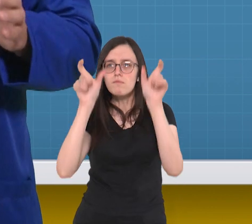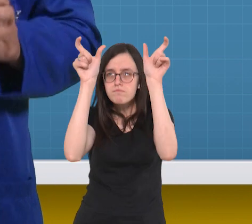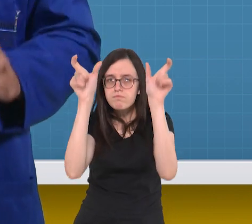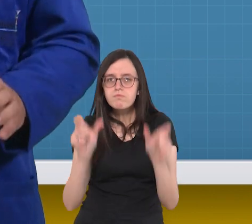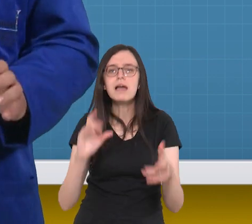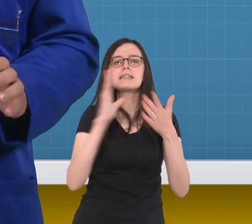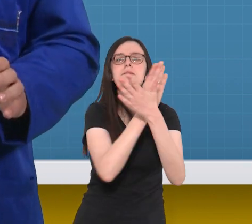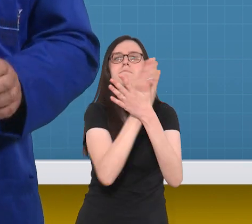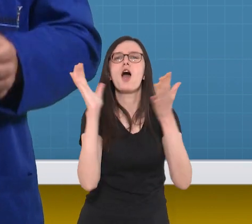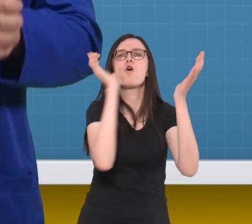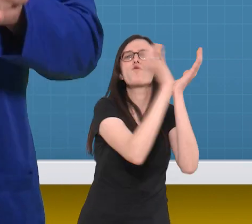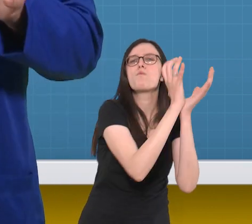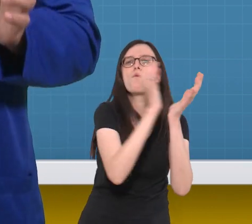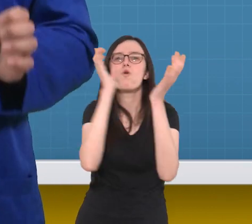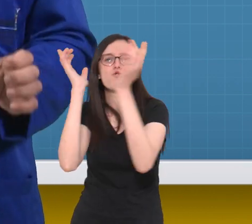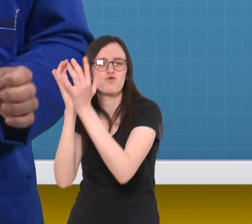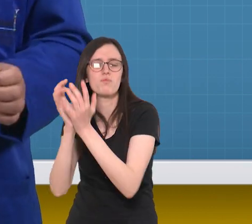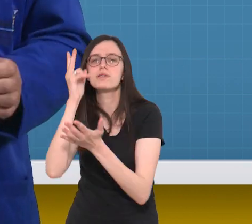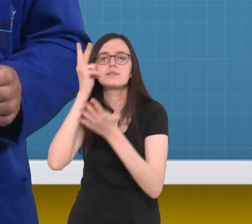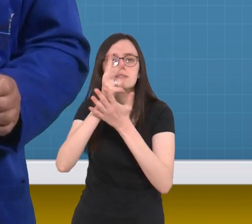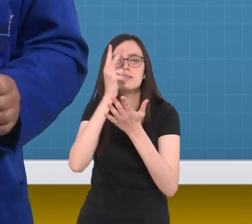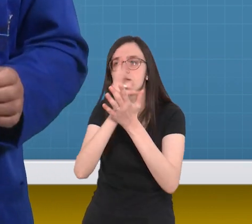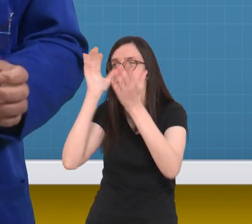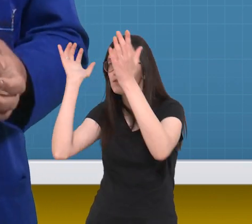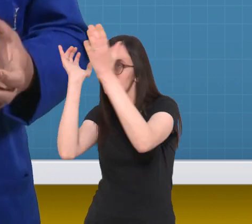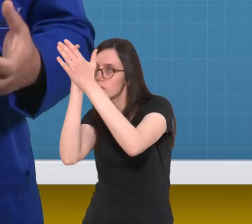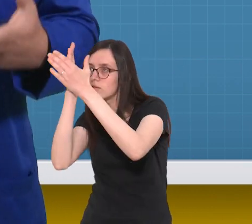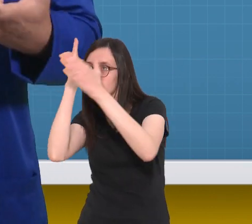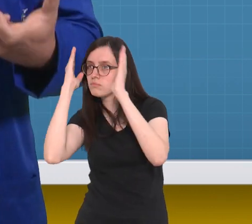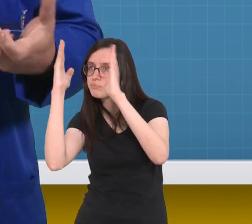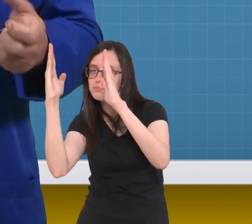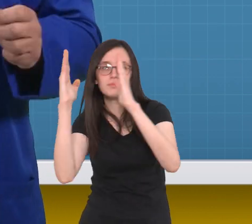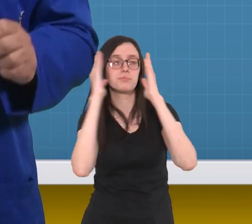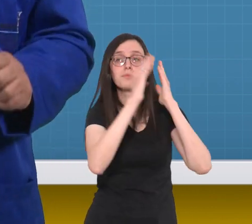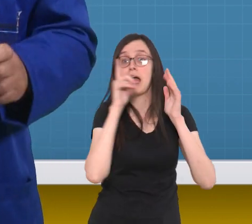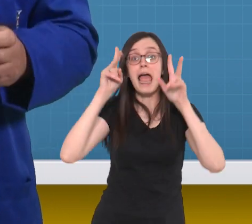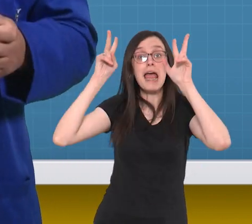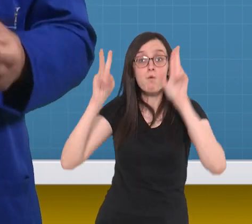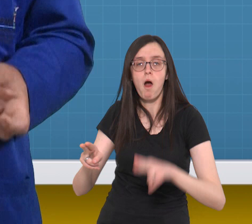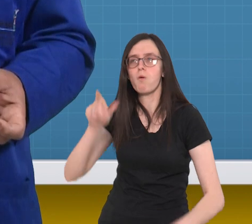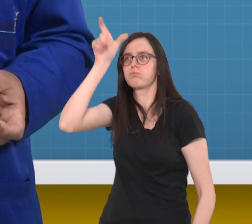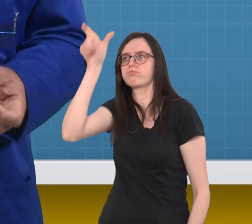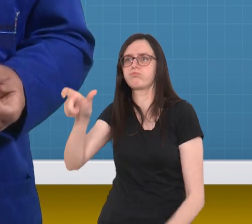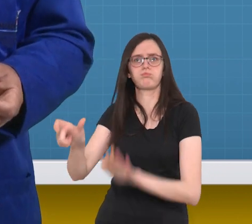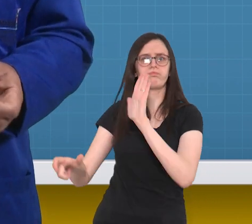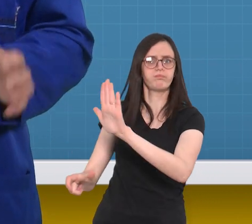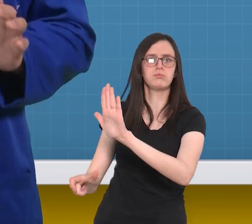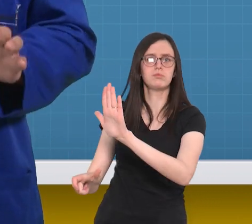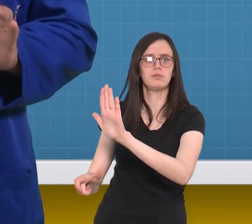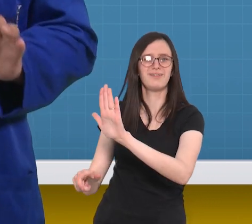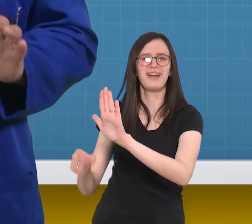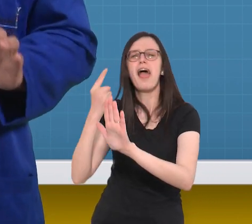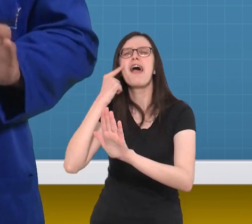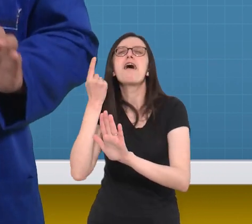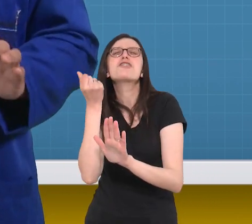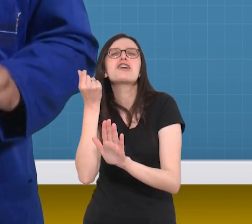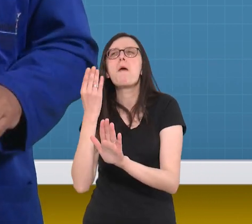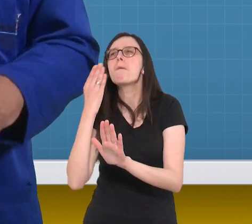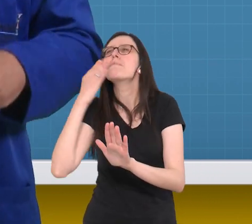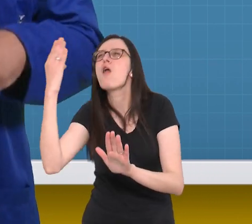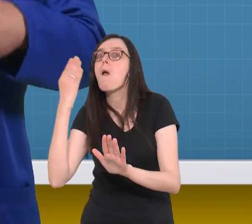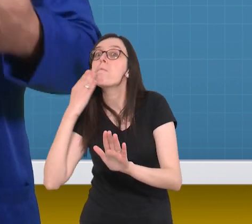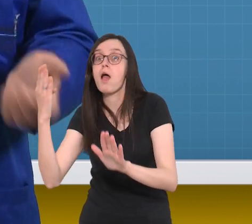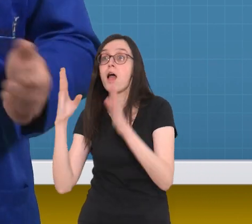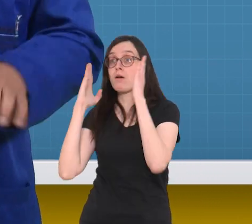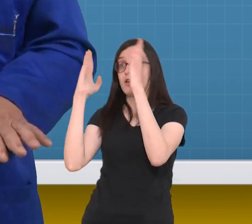as grandezas. Coloque sempre as grandezas idênticas na mesma coluna. Isso vai facilitar demais